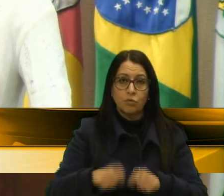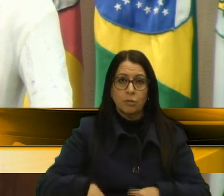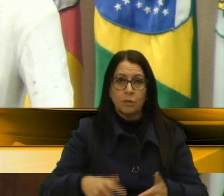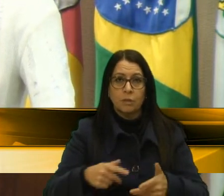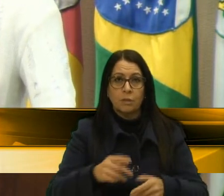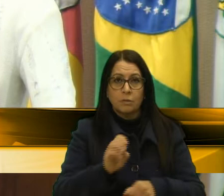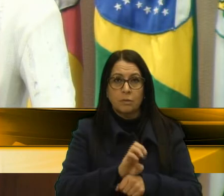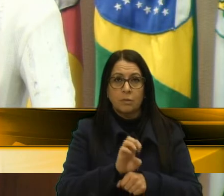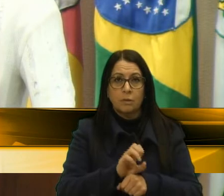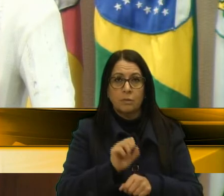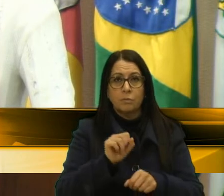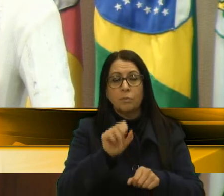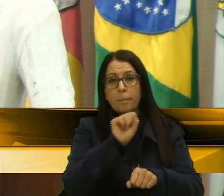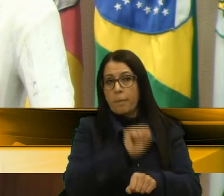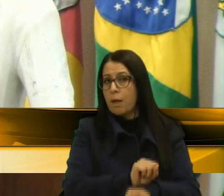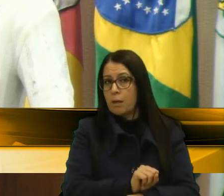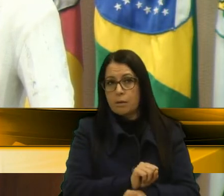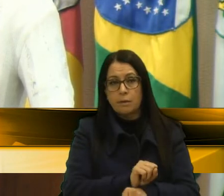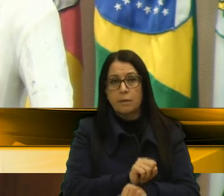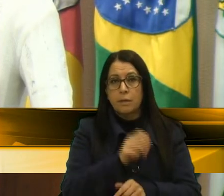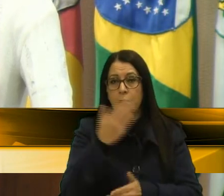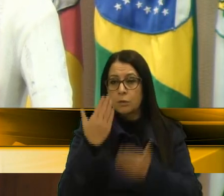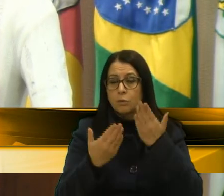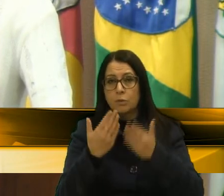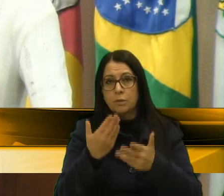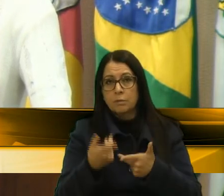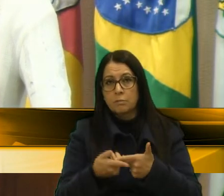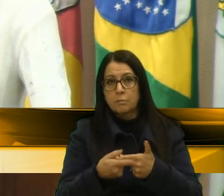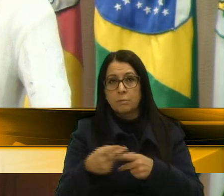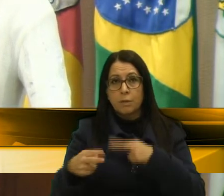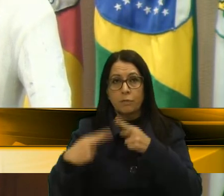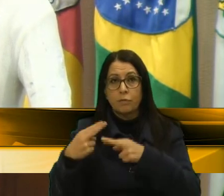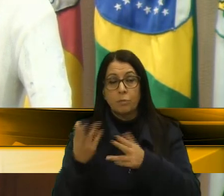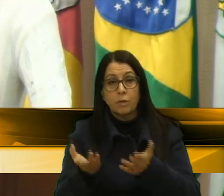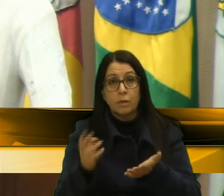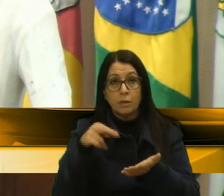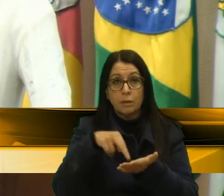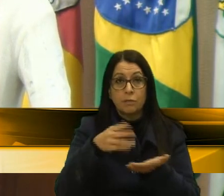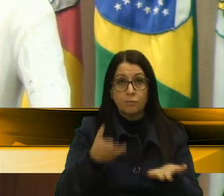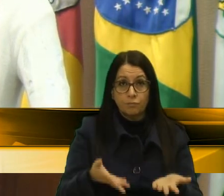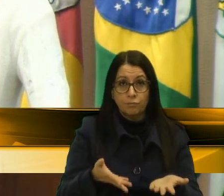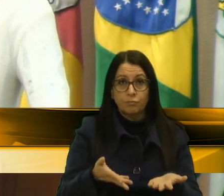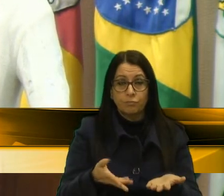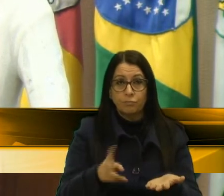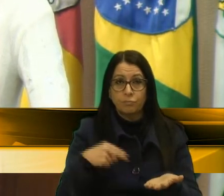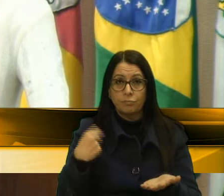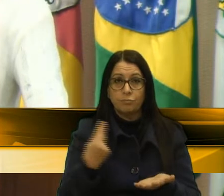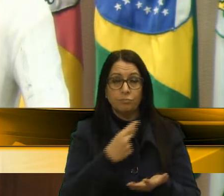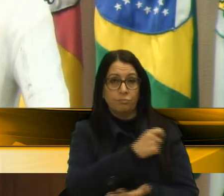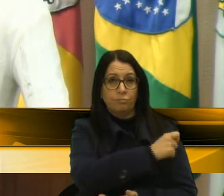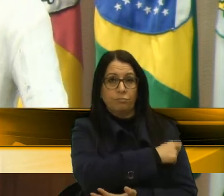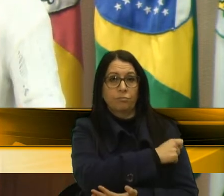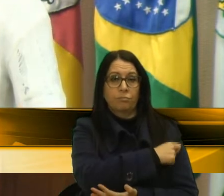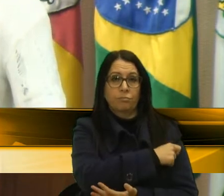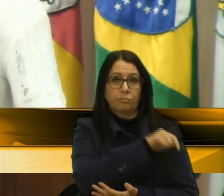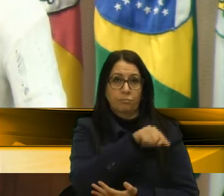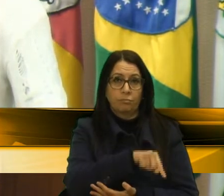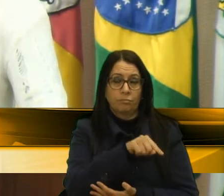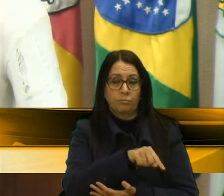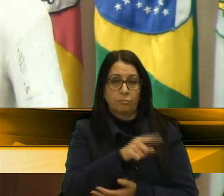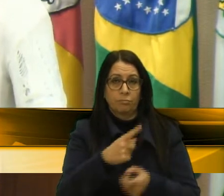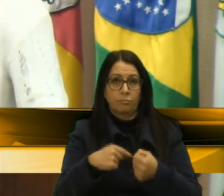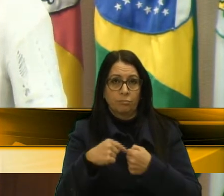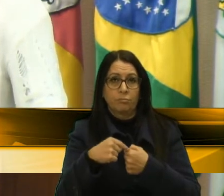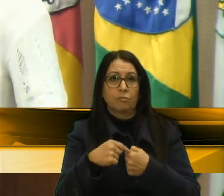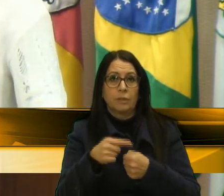suspensão da licitação para essa reforma, e a realidade hoje é que os nossos alunos aqui do